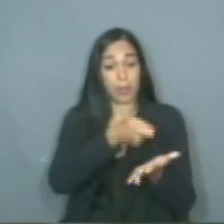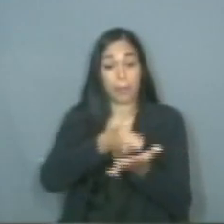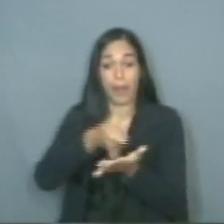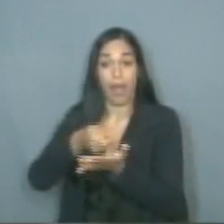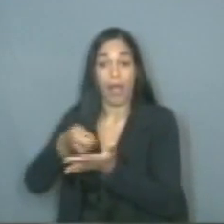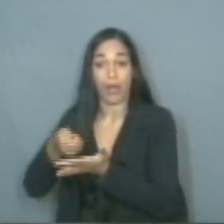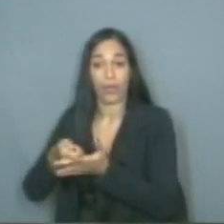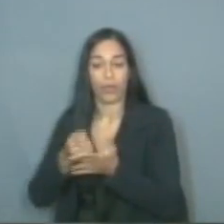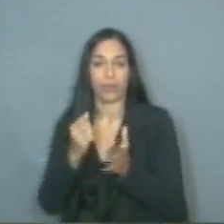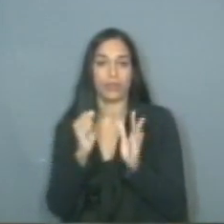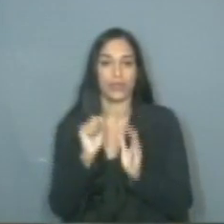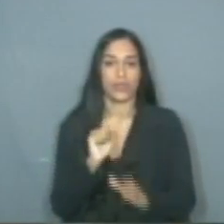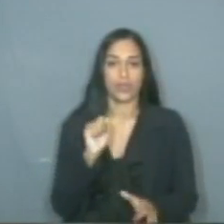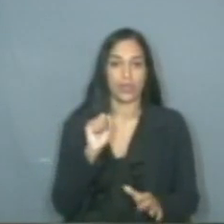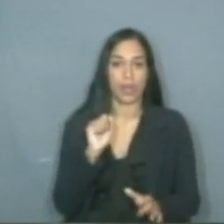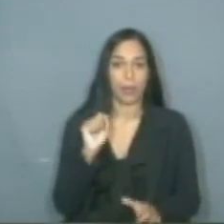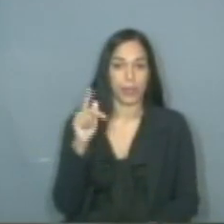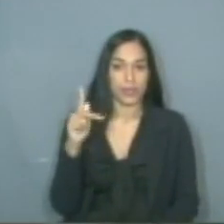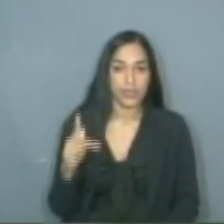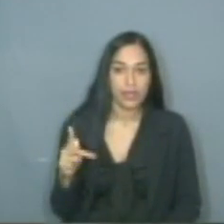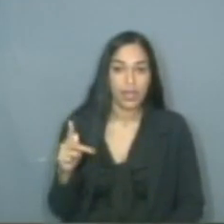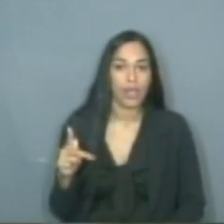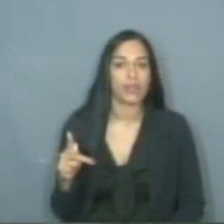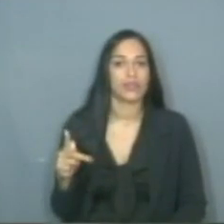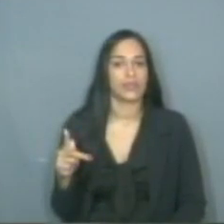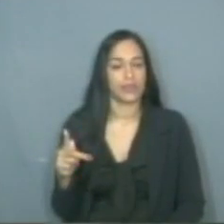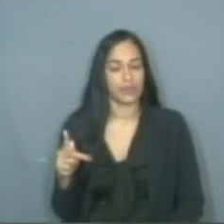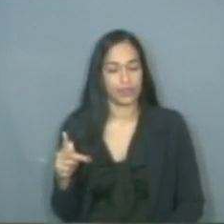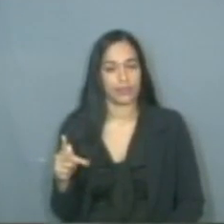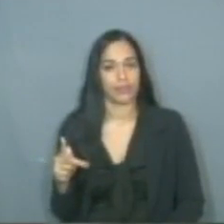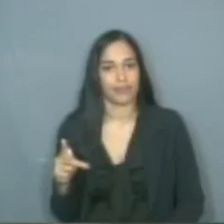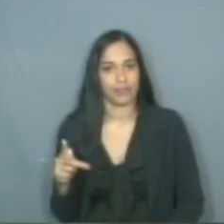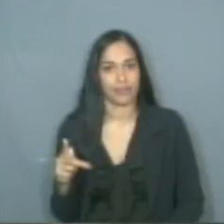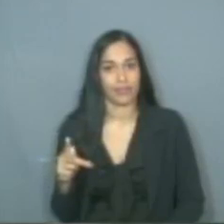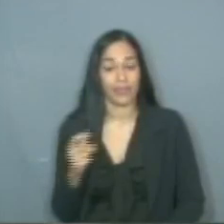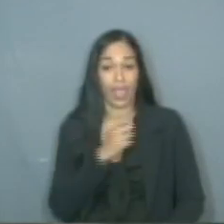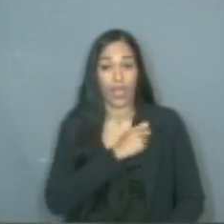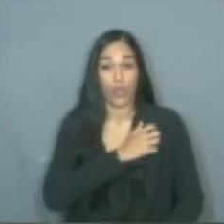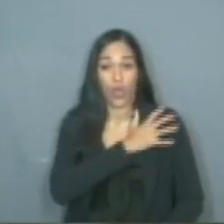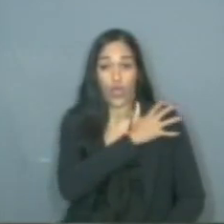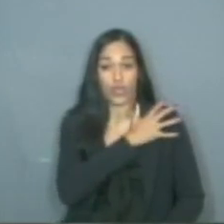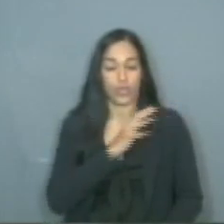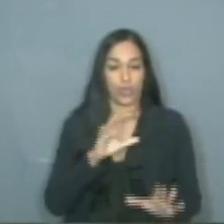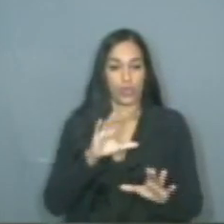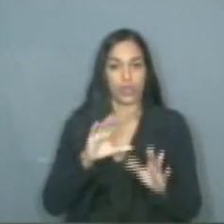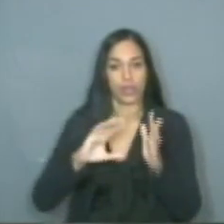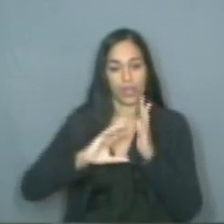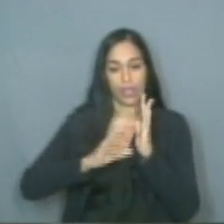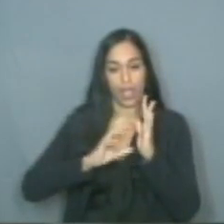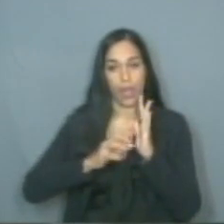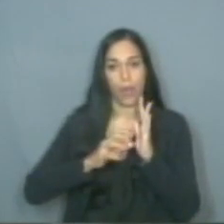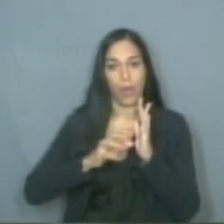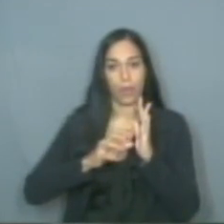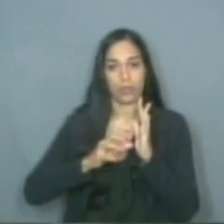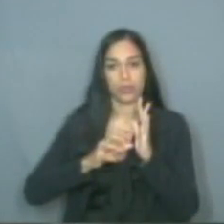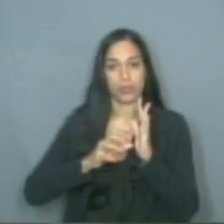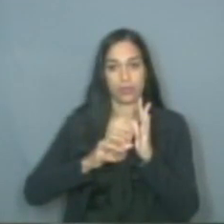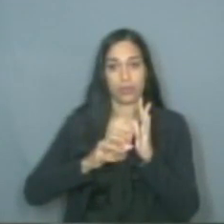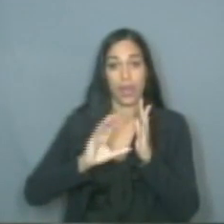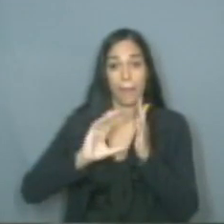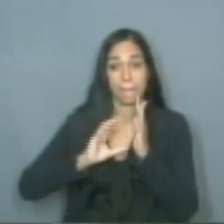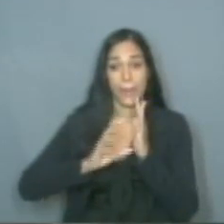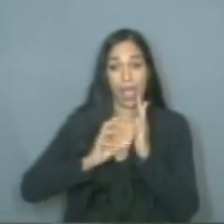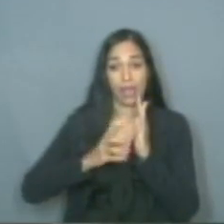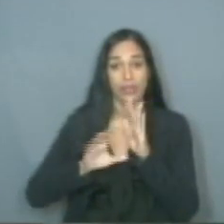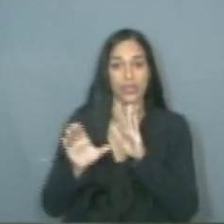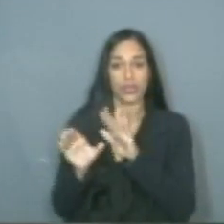os aposentados. Aí o Coronel Crisóstomo do PL, partido de ladrão.